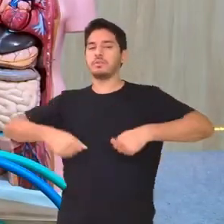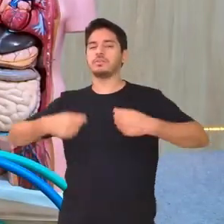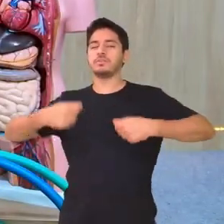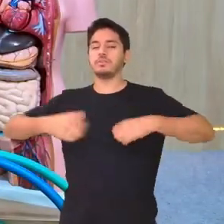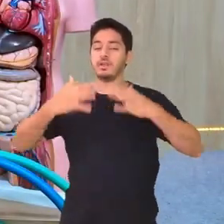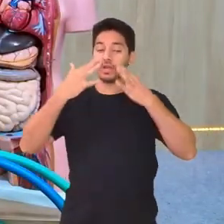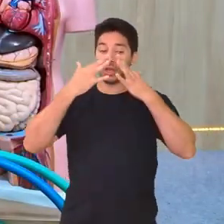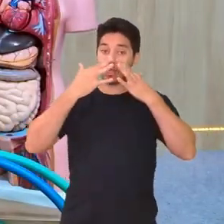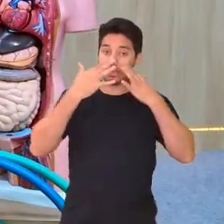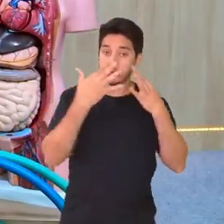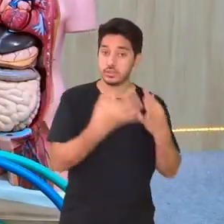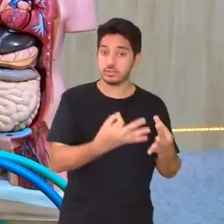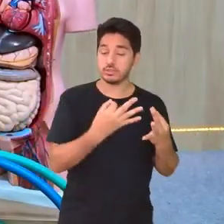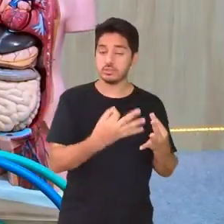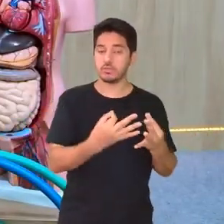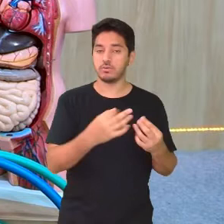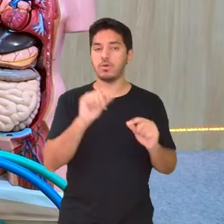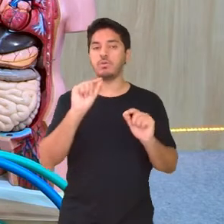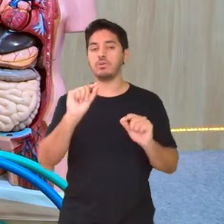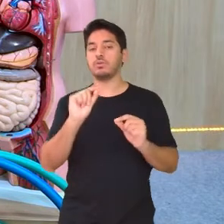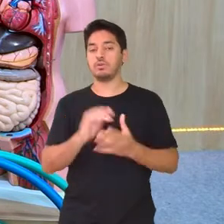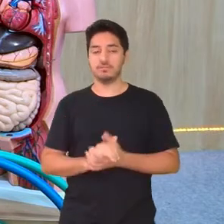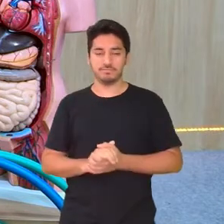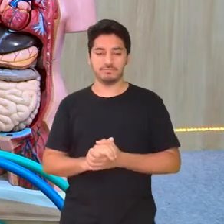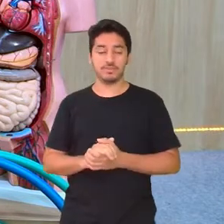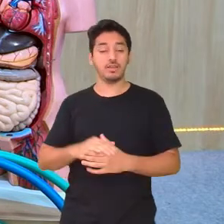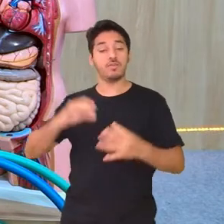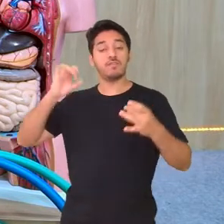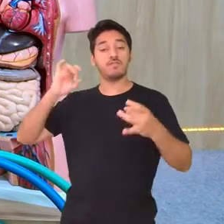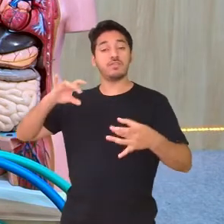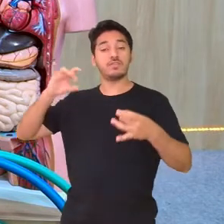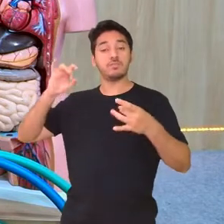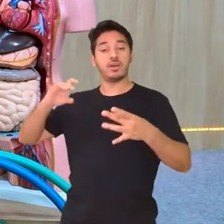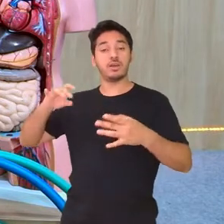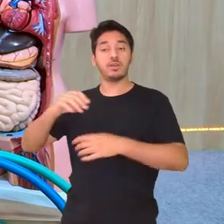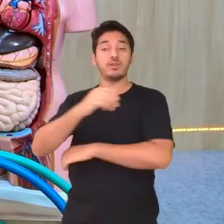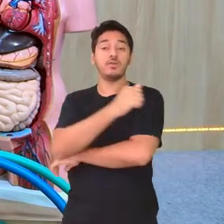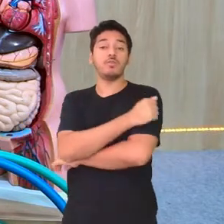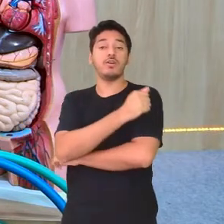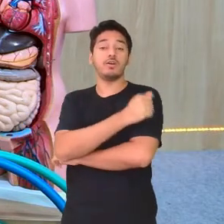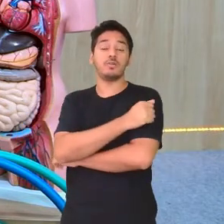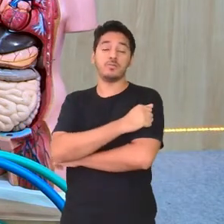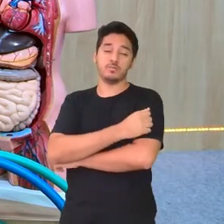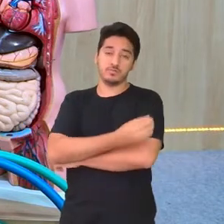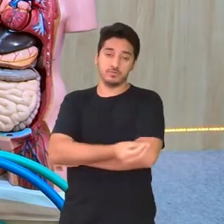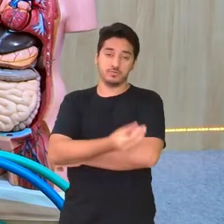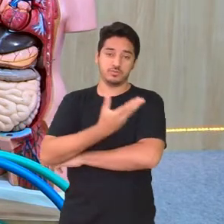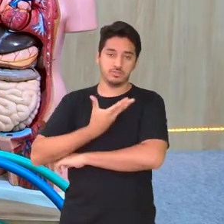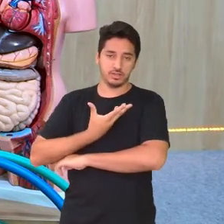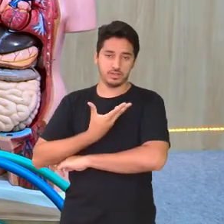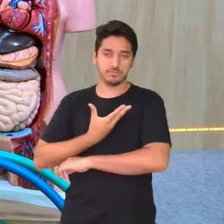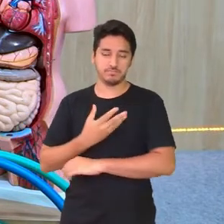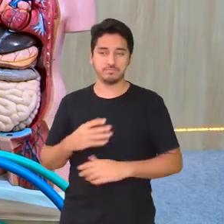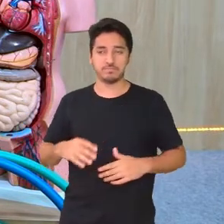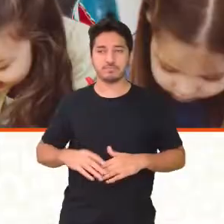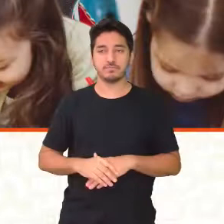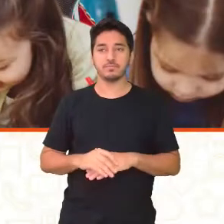muito atento ao que está oferecendo e esse feedback que o estudante traz como